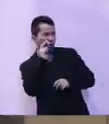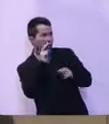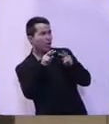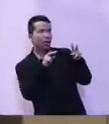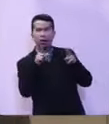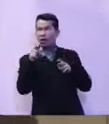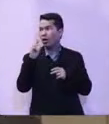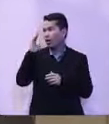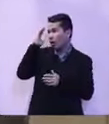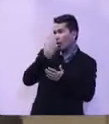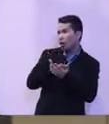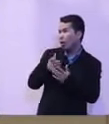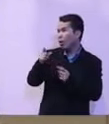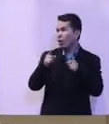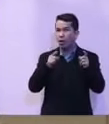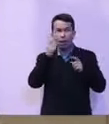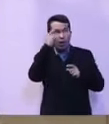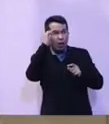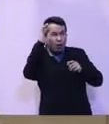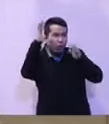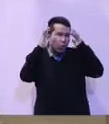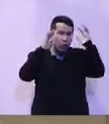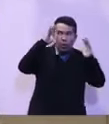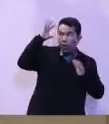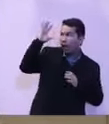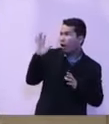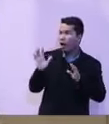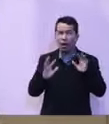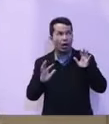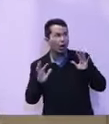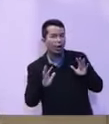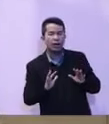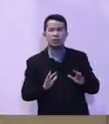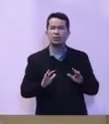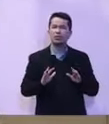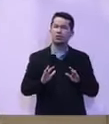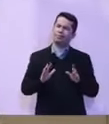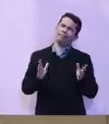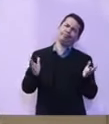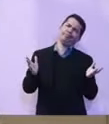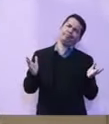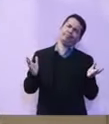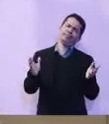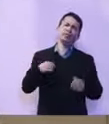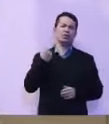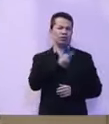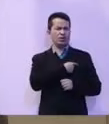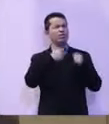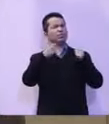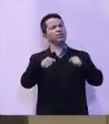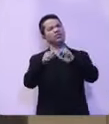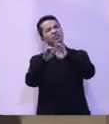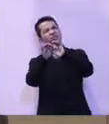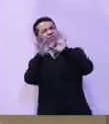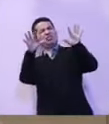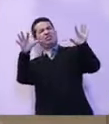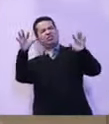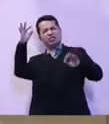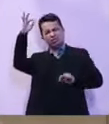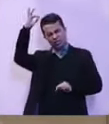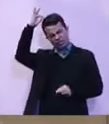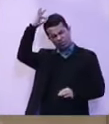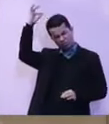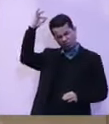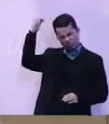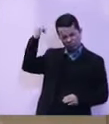só vêm da nossa própria cabeça. Deixa o Espírito Santo de Deus convencer você hoje. É interessante